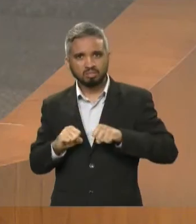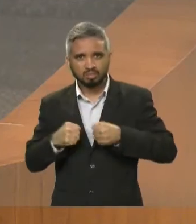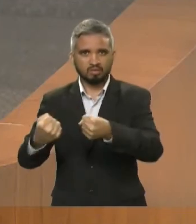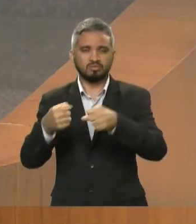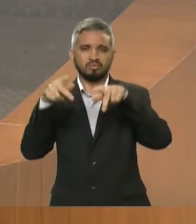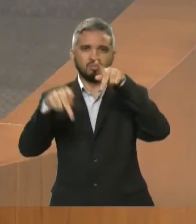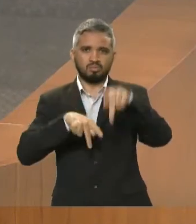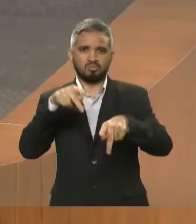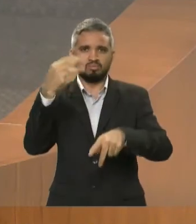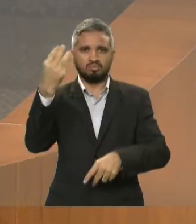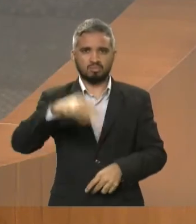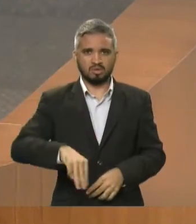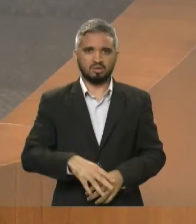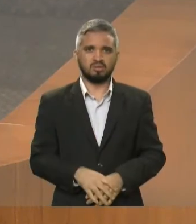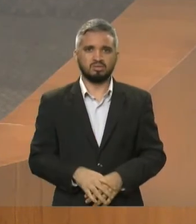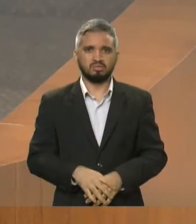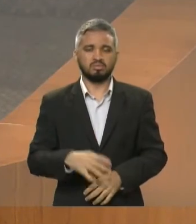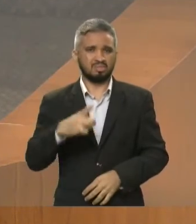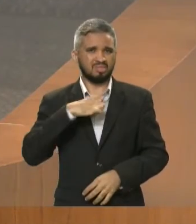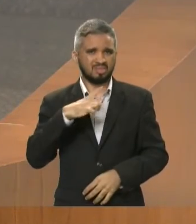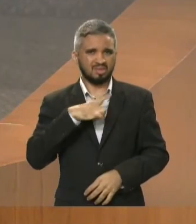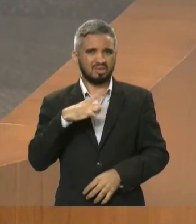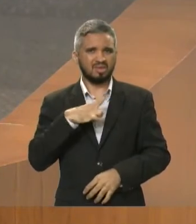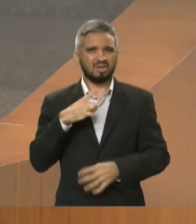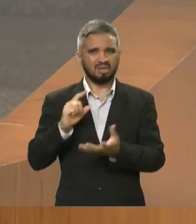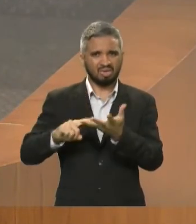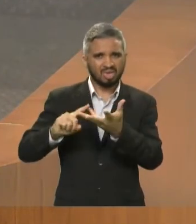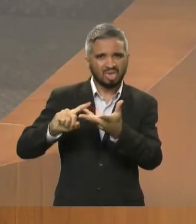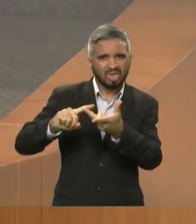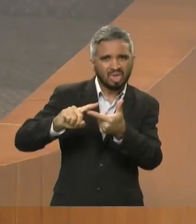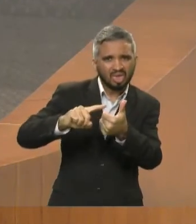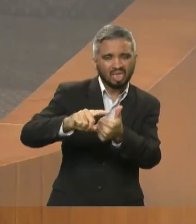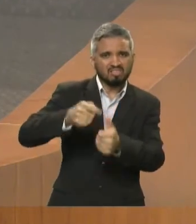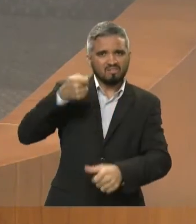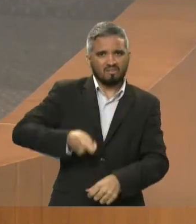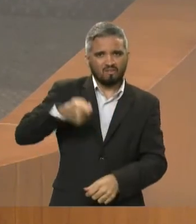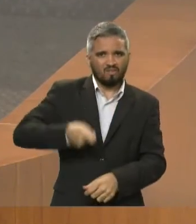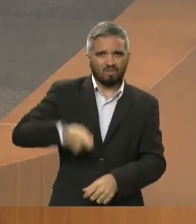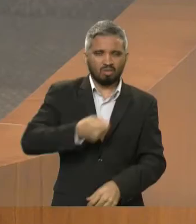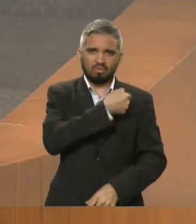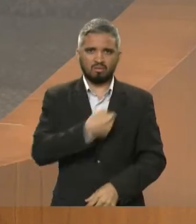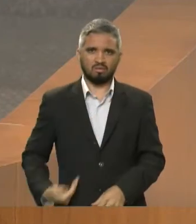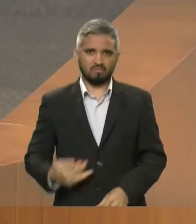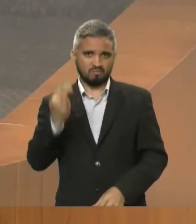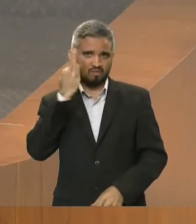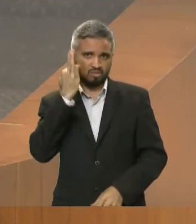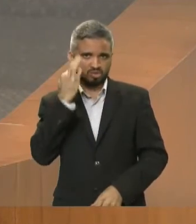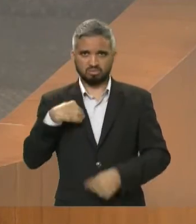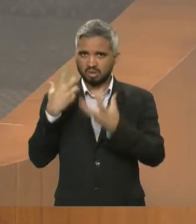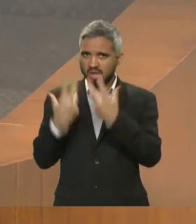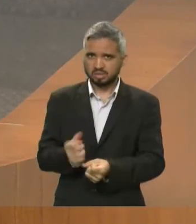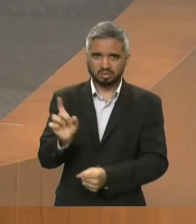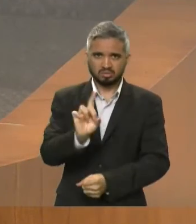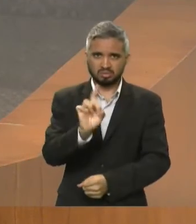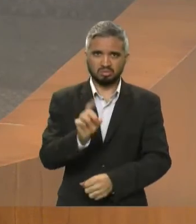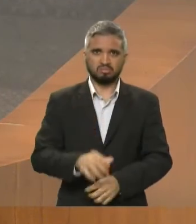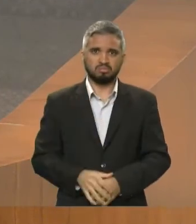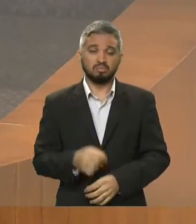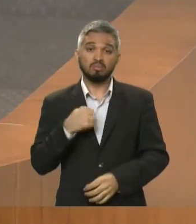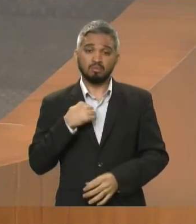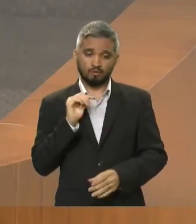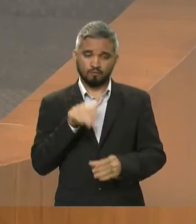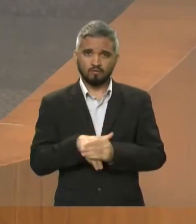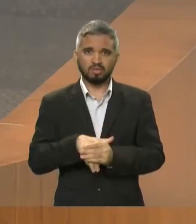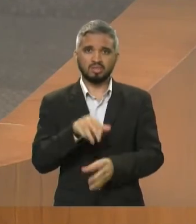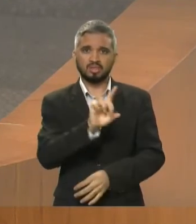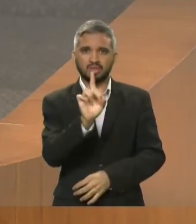diante dessas loucuras, essas aberrações ditatoriais do governador Flávio Dino. Mais uma vez, Meu voto é não. E